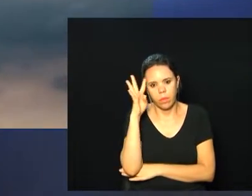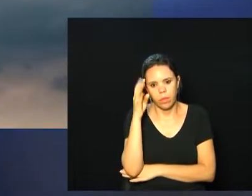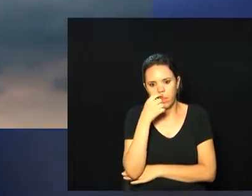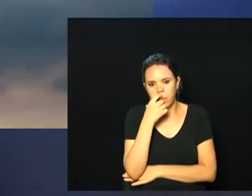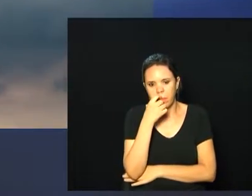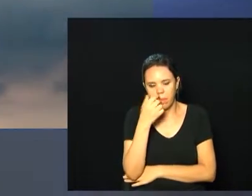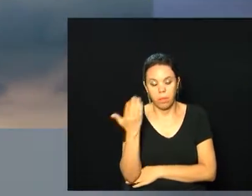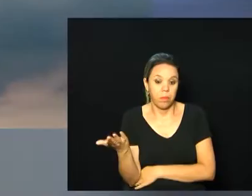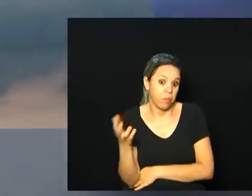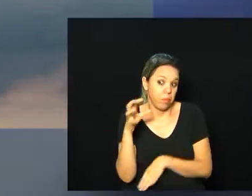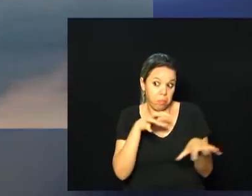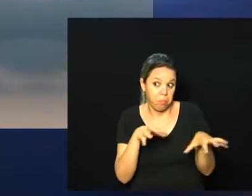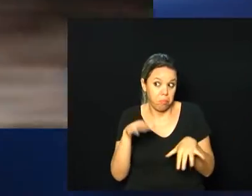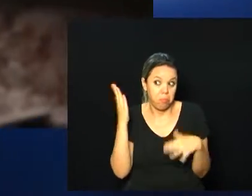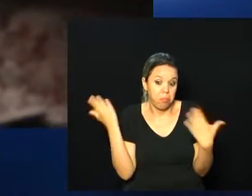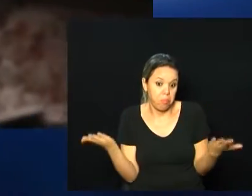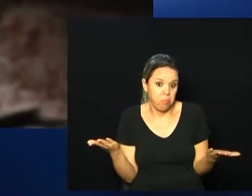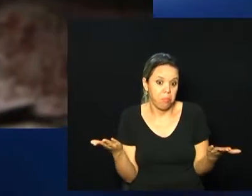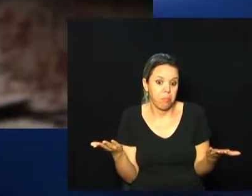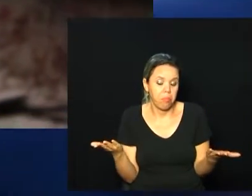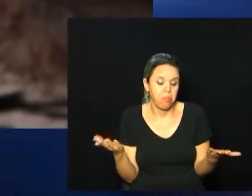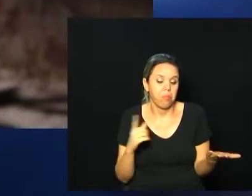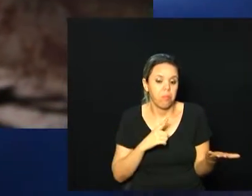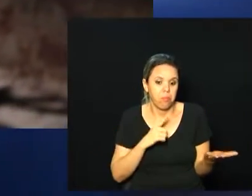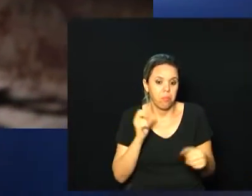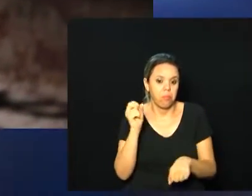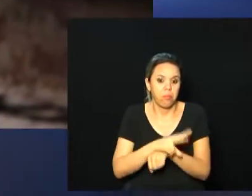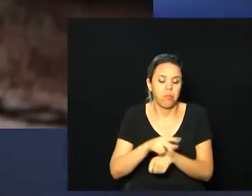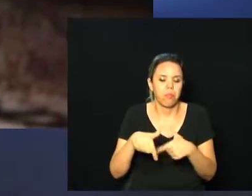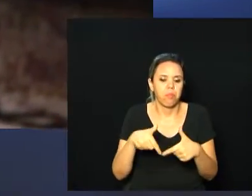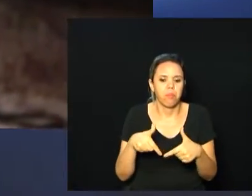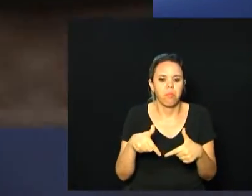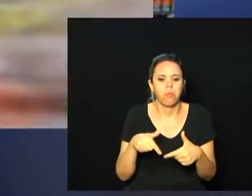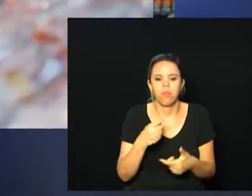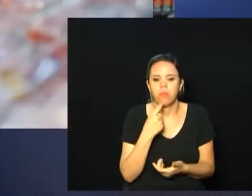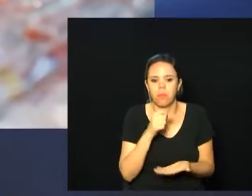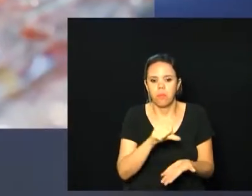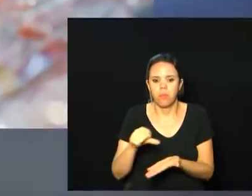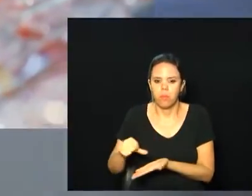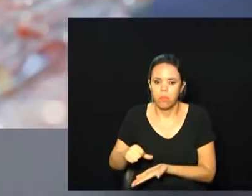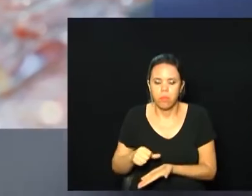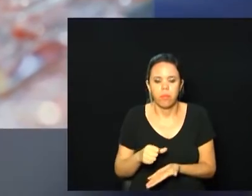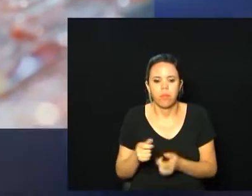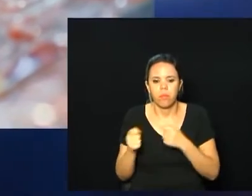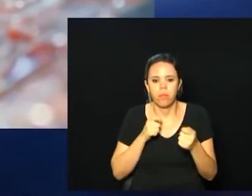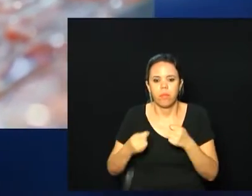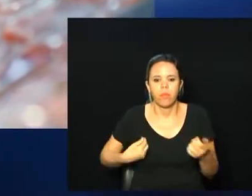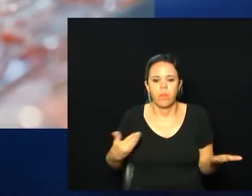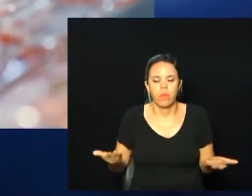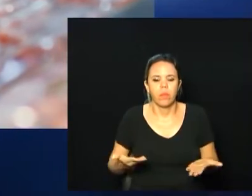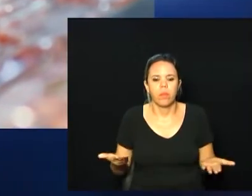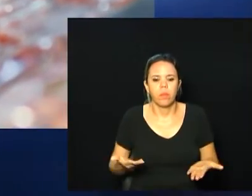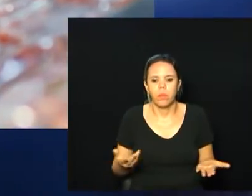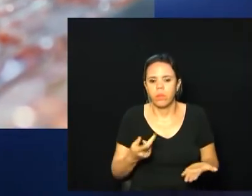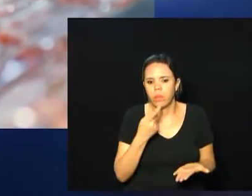quarta-feira. Será que vai chover mais? Tem ainda as vagas de emprego para a região. E na entrevista de hoje vamos